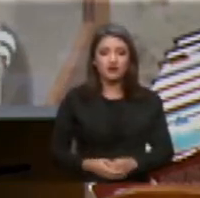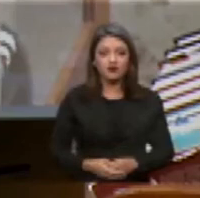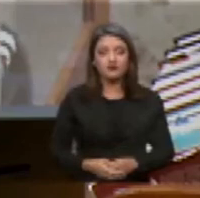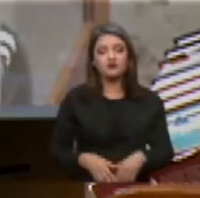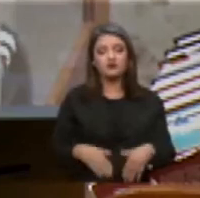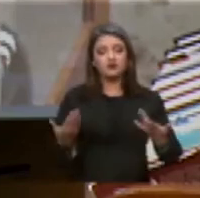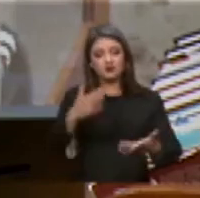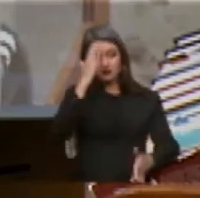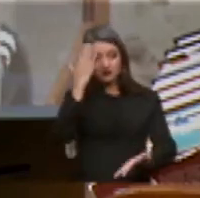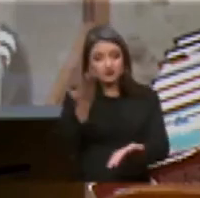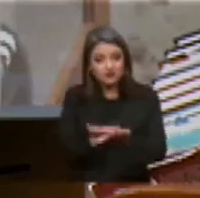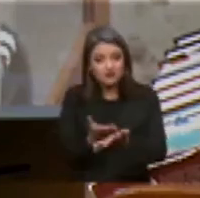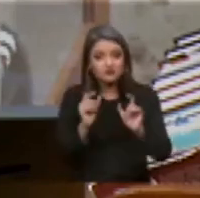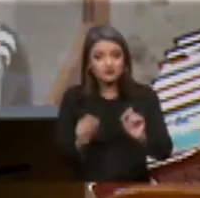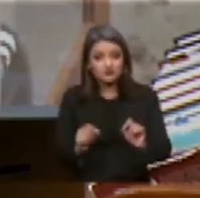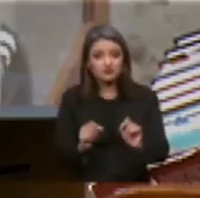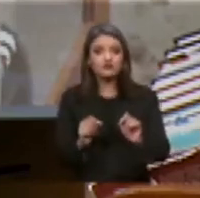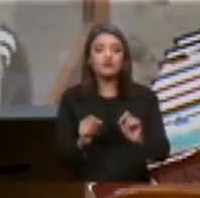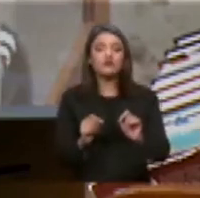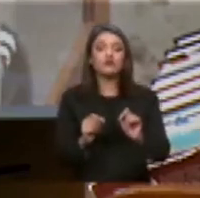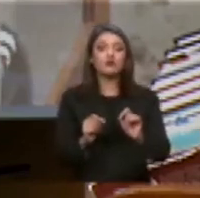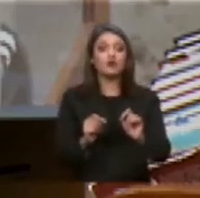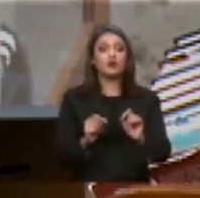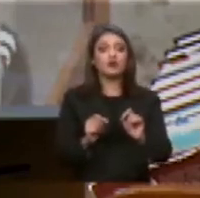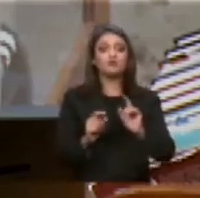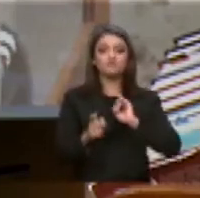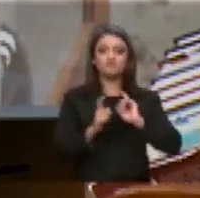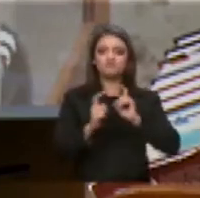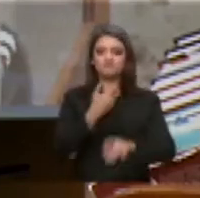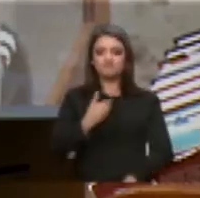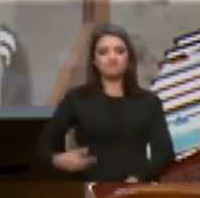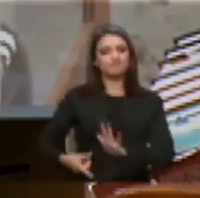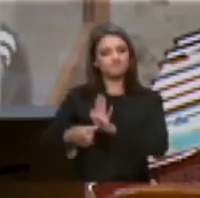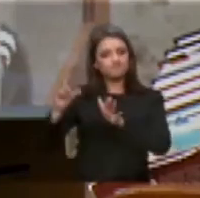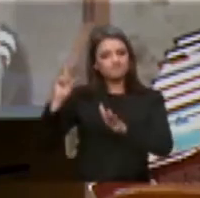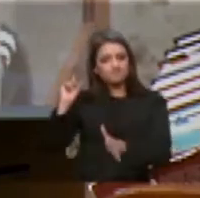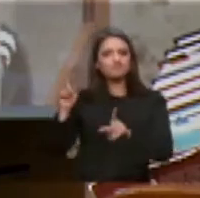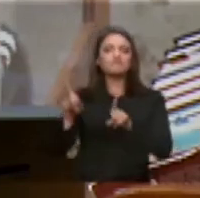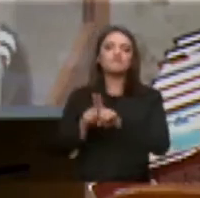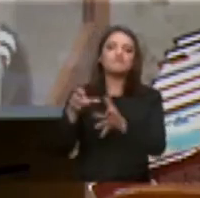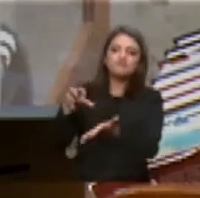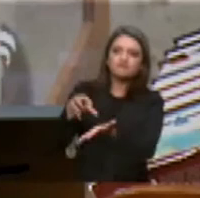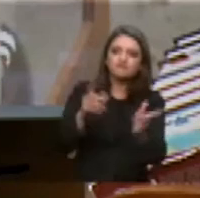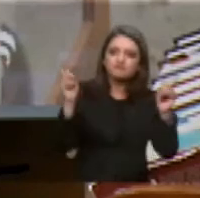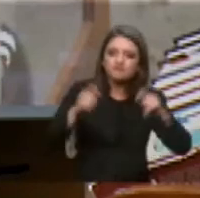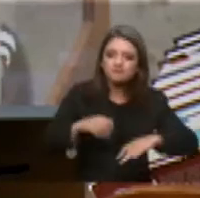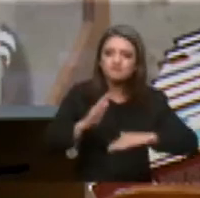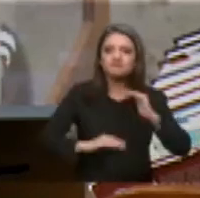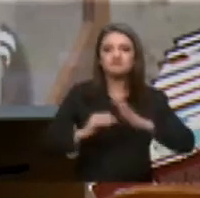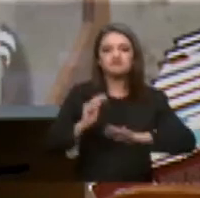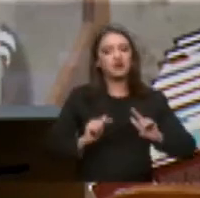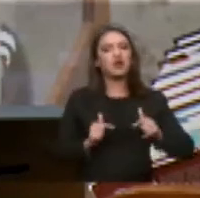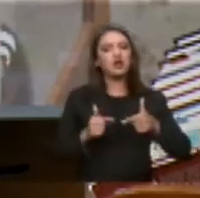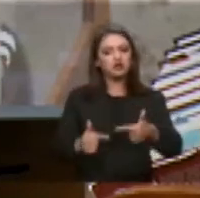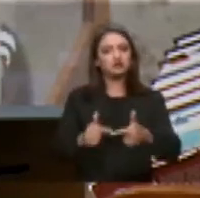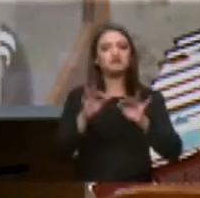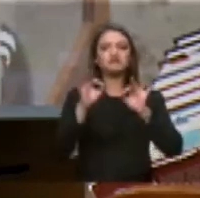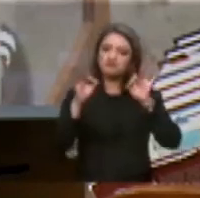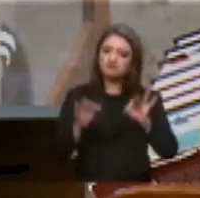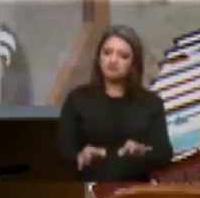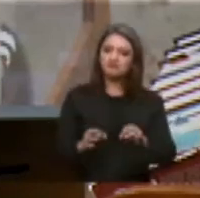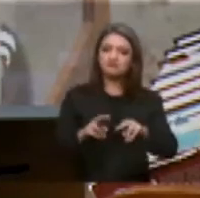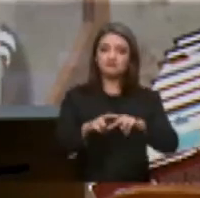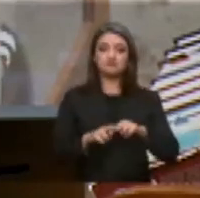de confiar que a gestão do governo anterior, por seus órgãos competentes, agiu dentro das suas competências, segundo